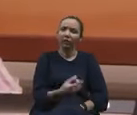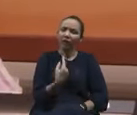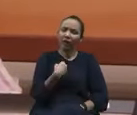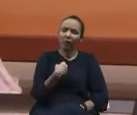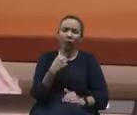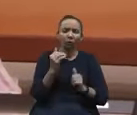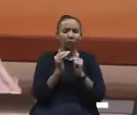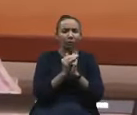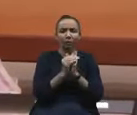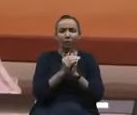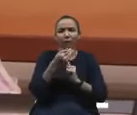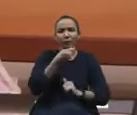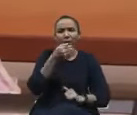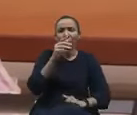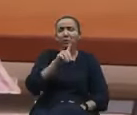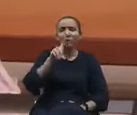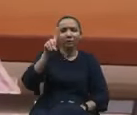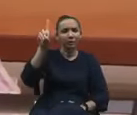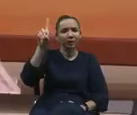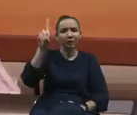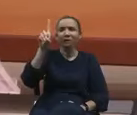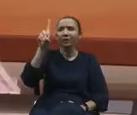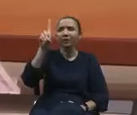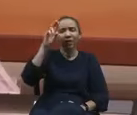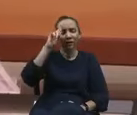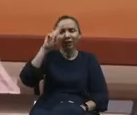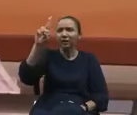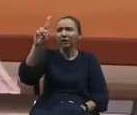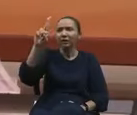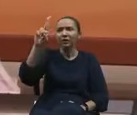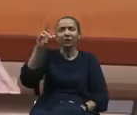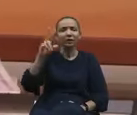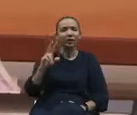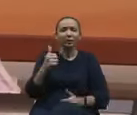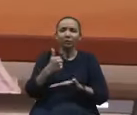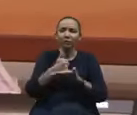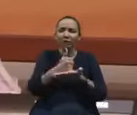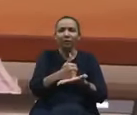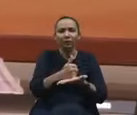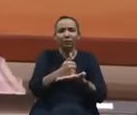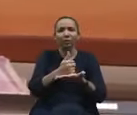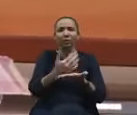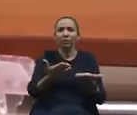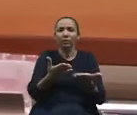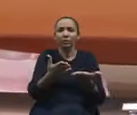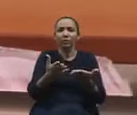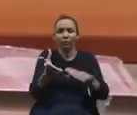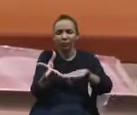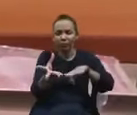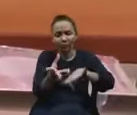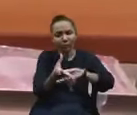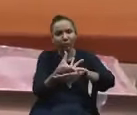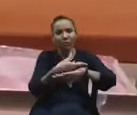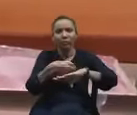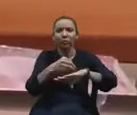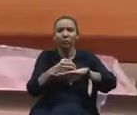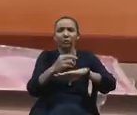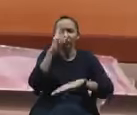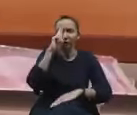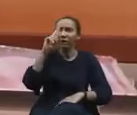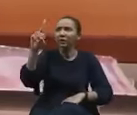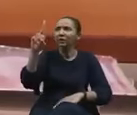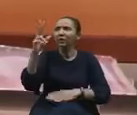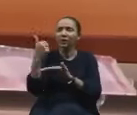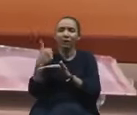às vezes se eu tentar fazer é como você tentar dar comida para um bebê que ele não pode suportar aquela